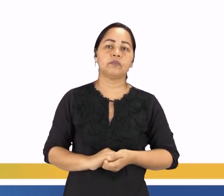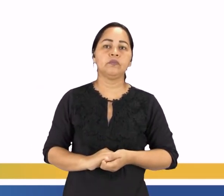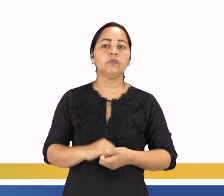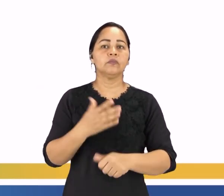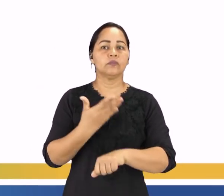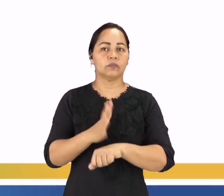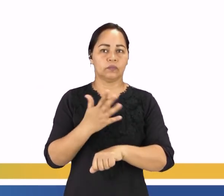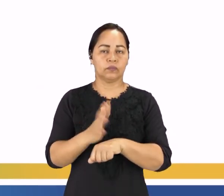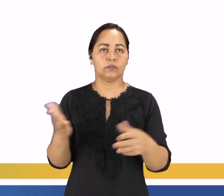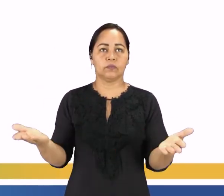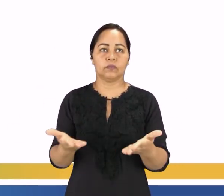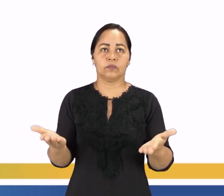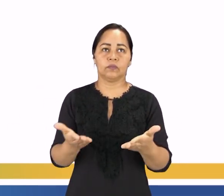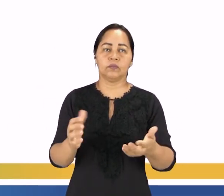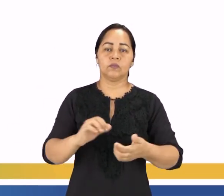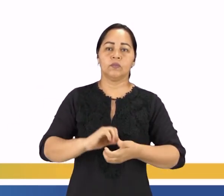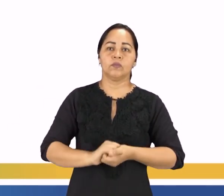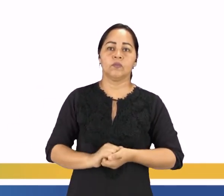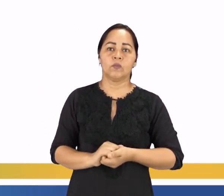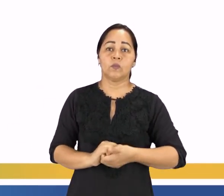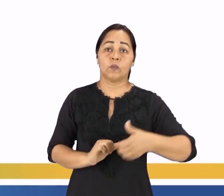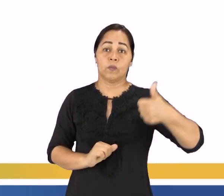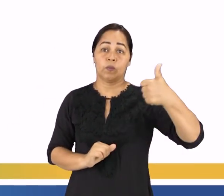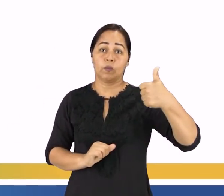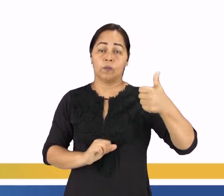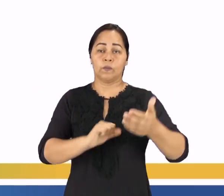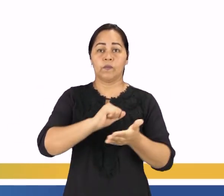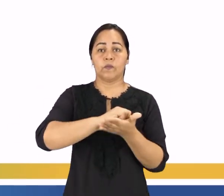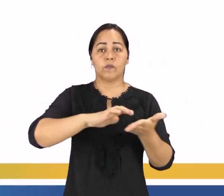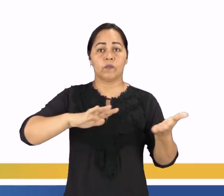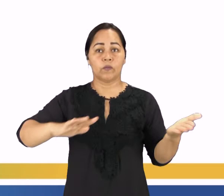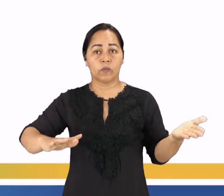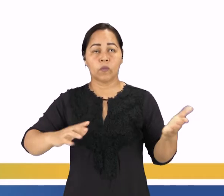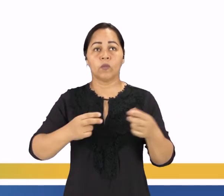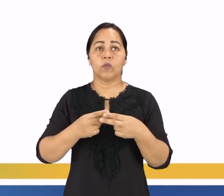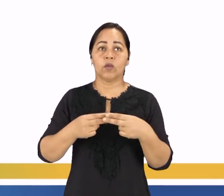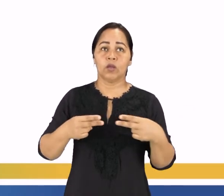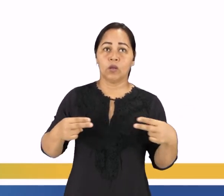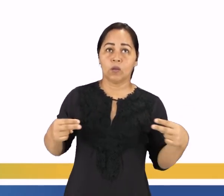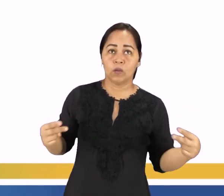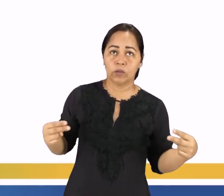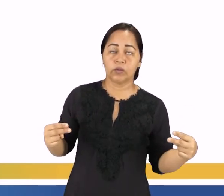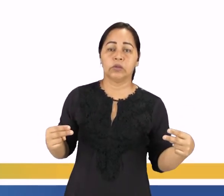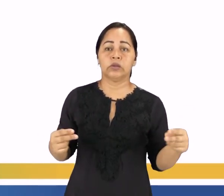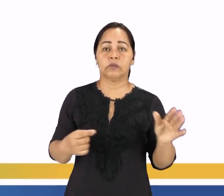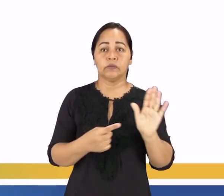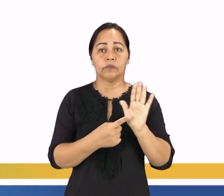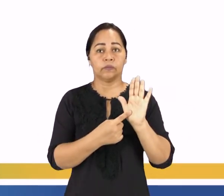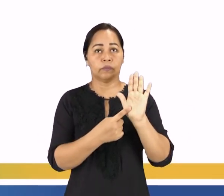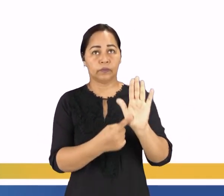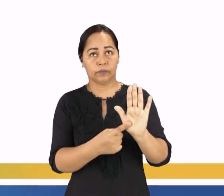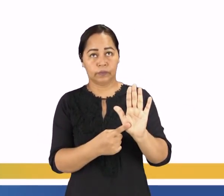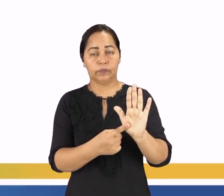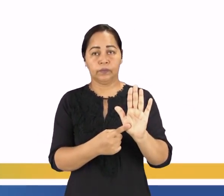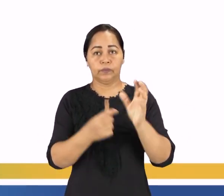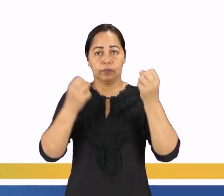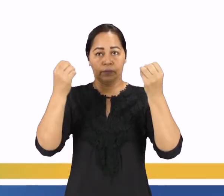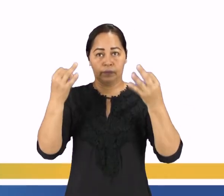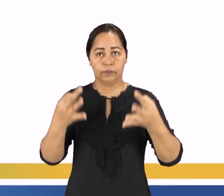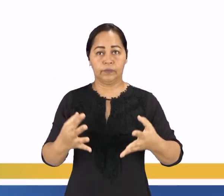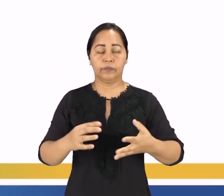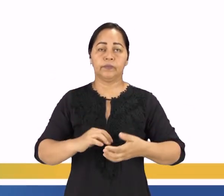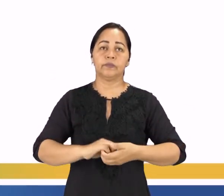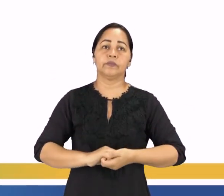prática. Temos aqui algumas atividades de coisas que vimos dentro desses slides e vamos aqui contestar.